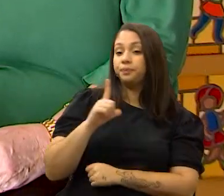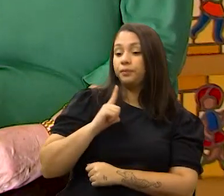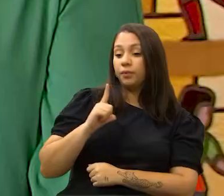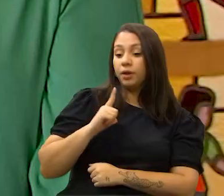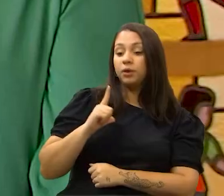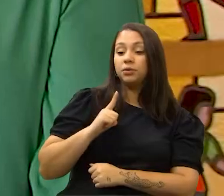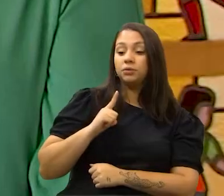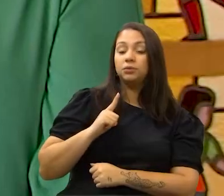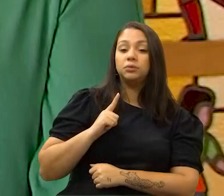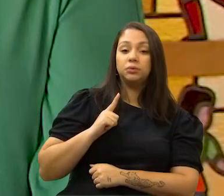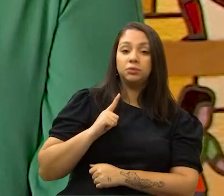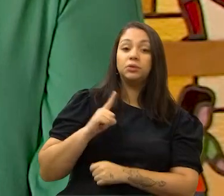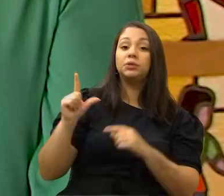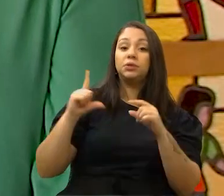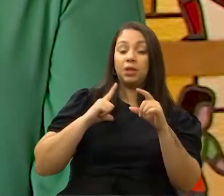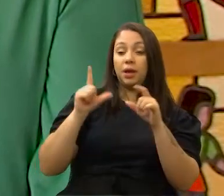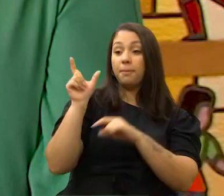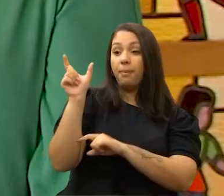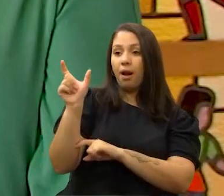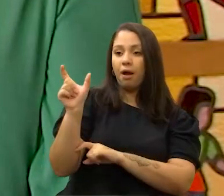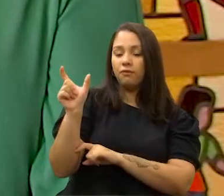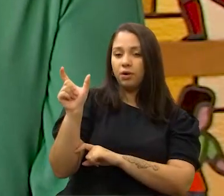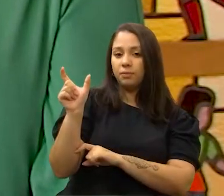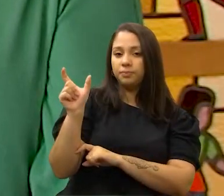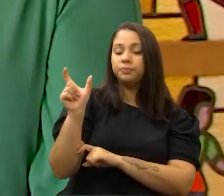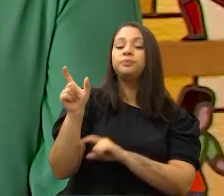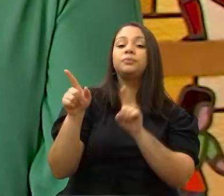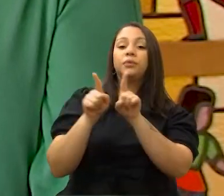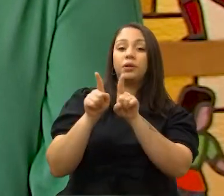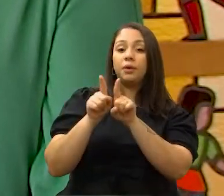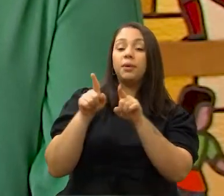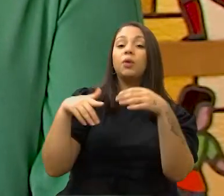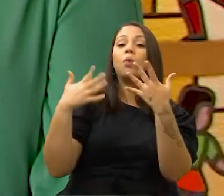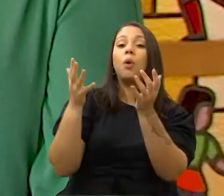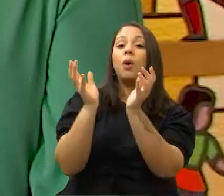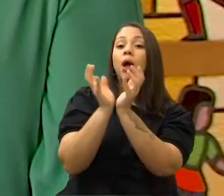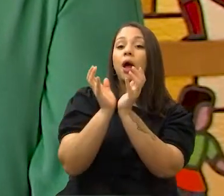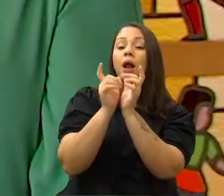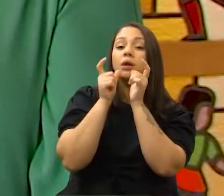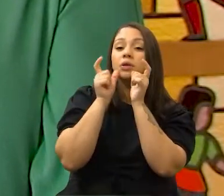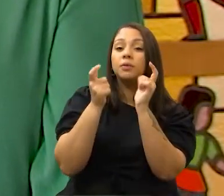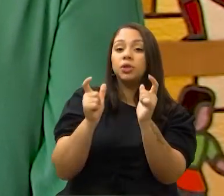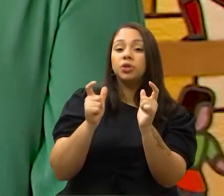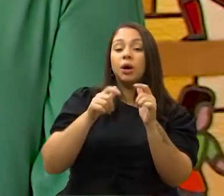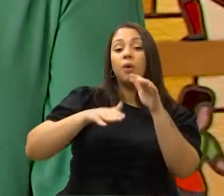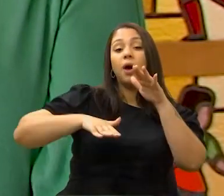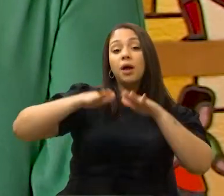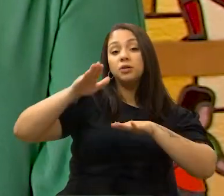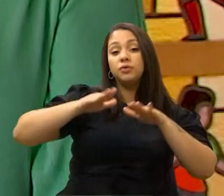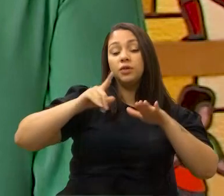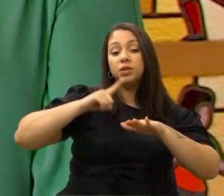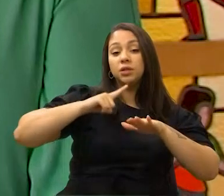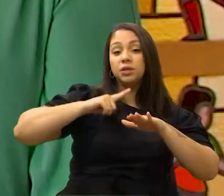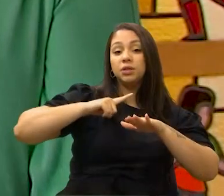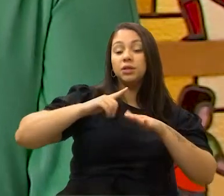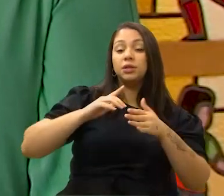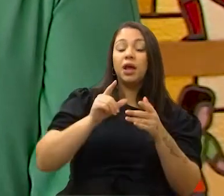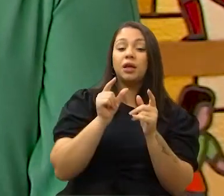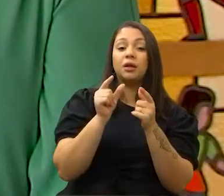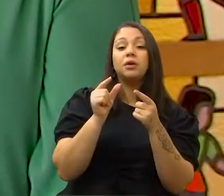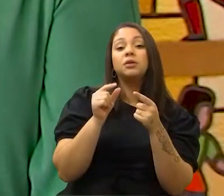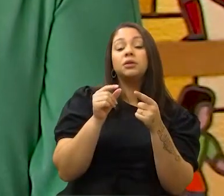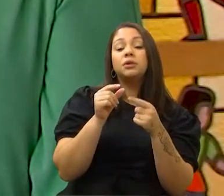Ele vem a palavra, aí a classe gramatical, às vezes vem separação